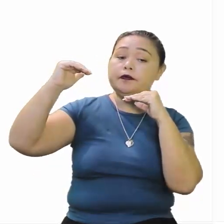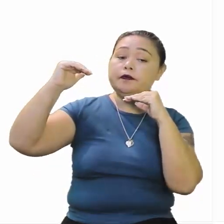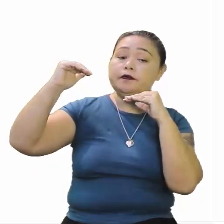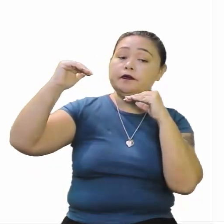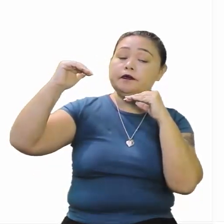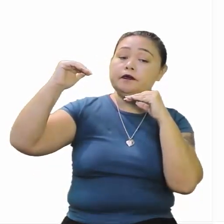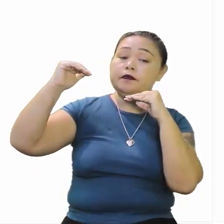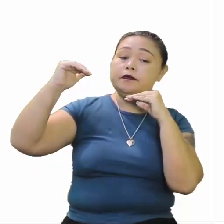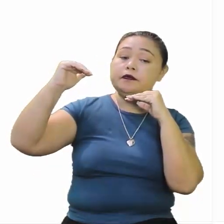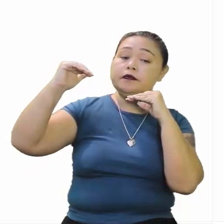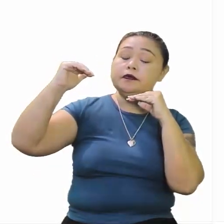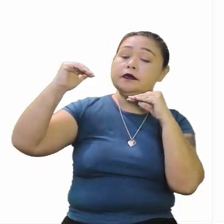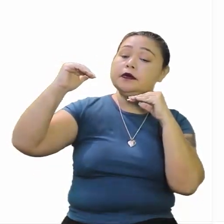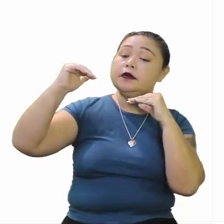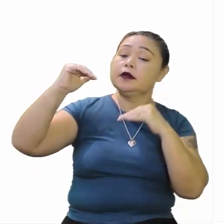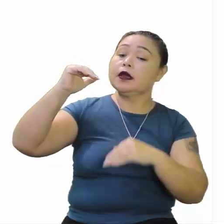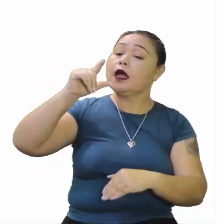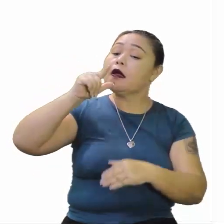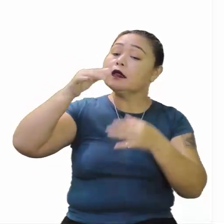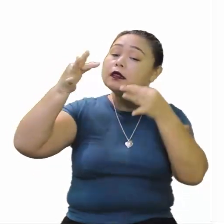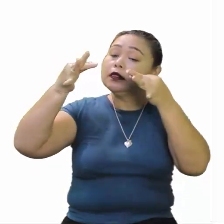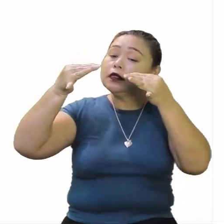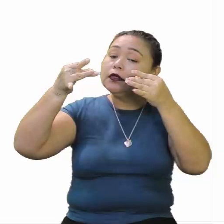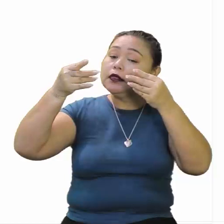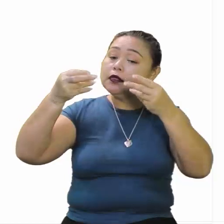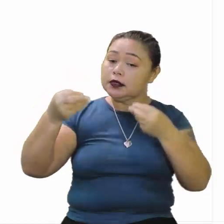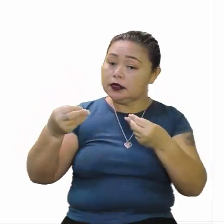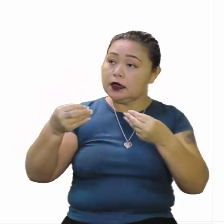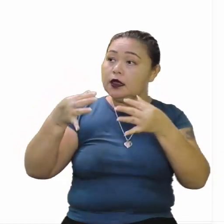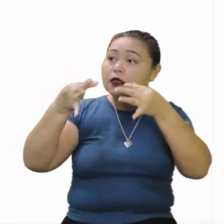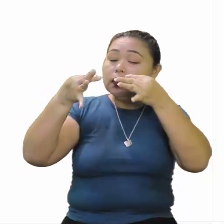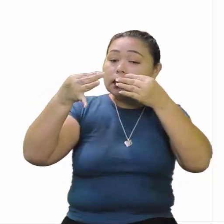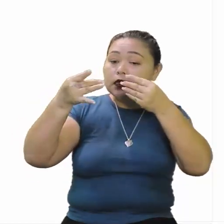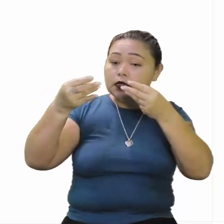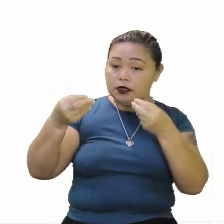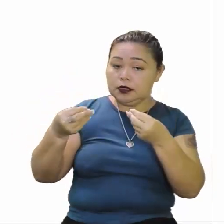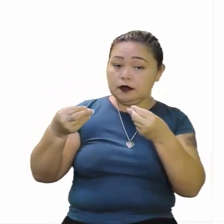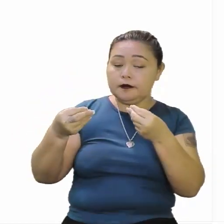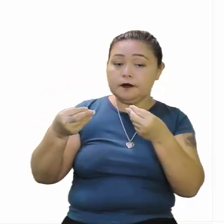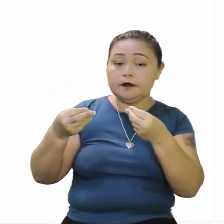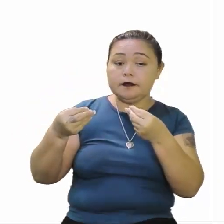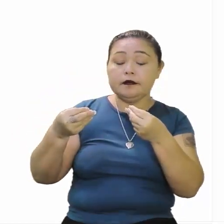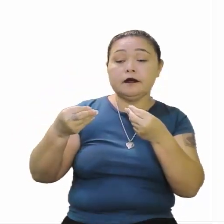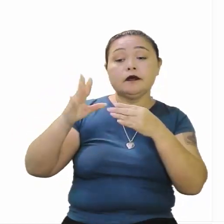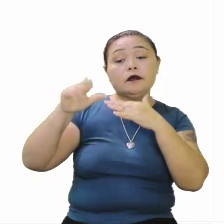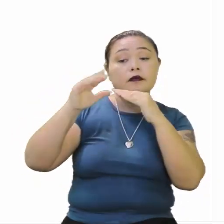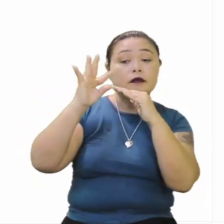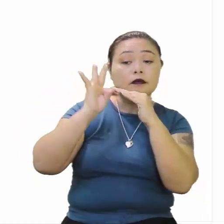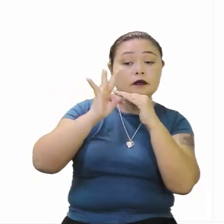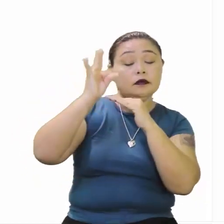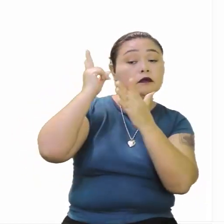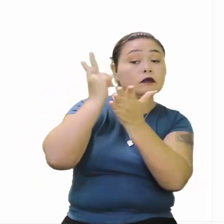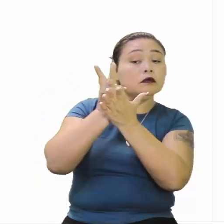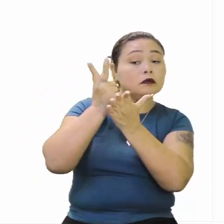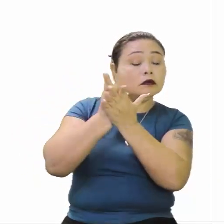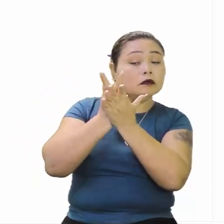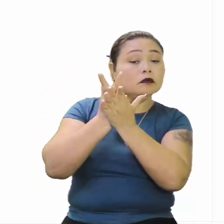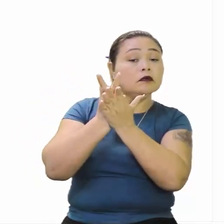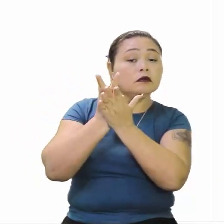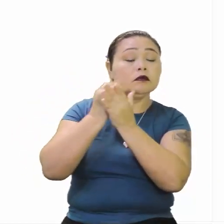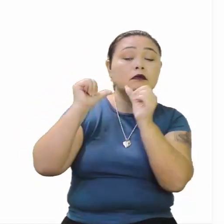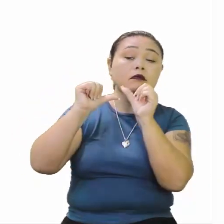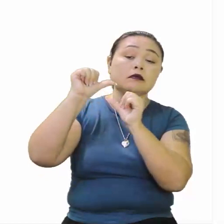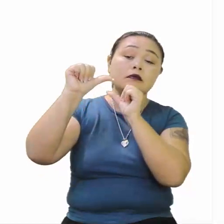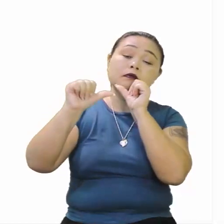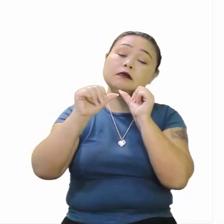Aí aqui nós vamos ter líquido. Quer dizer, quando a temperatura é constante, eu tenho uma mudança